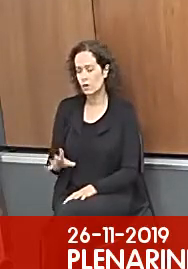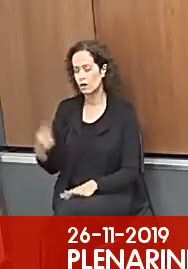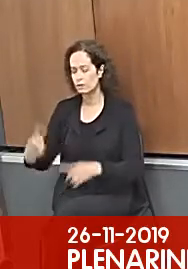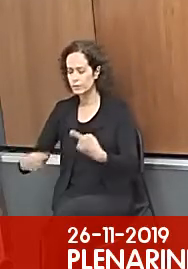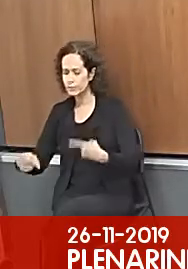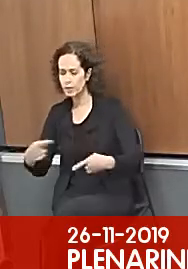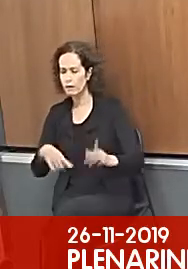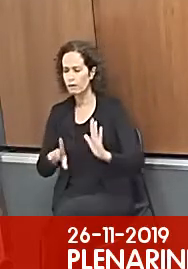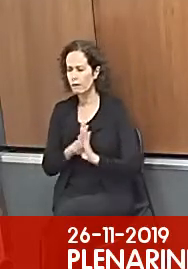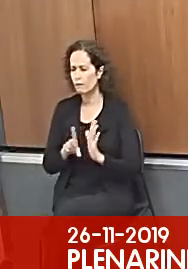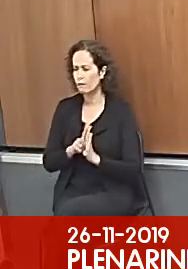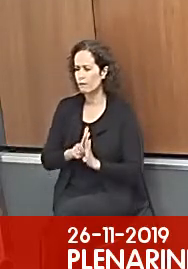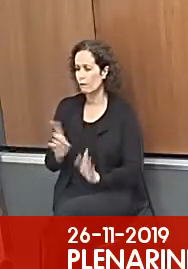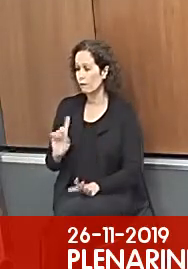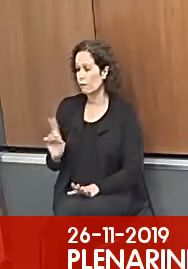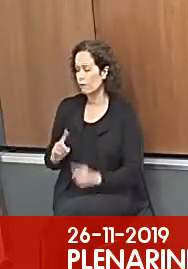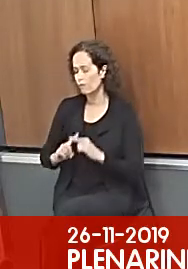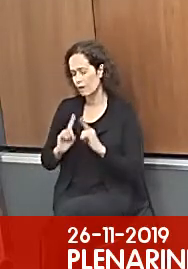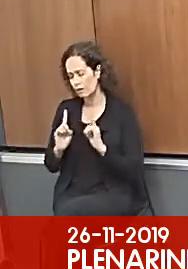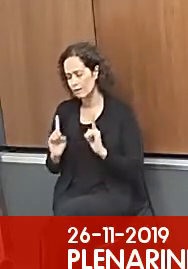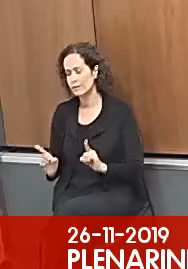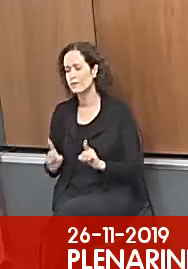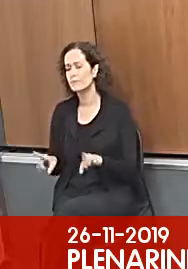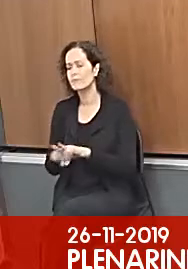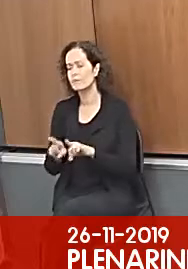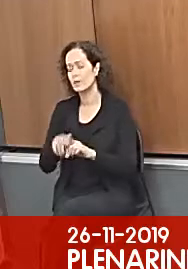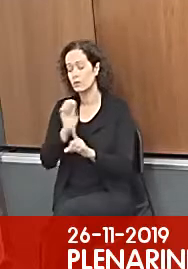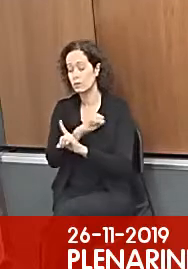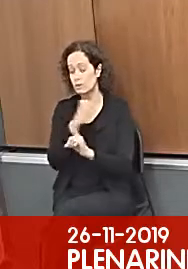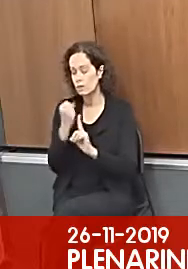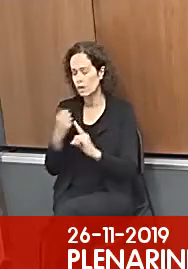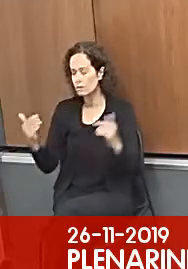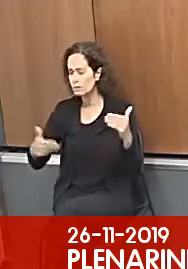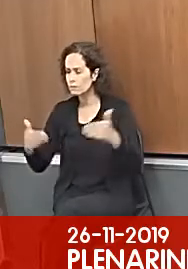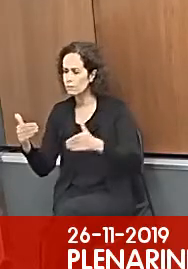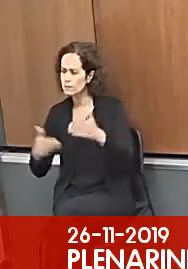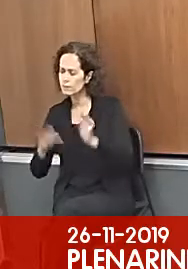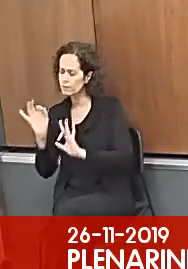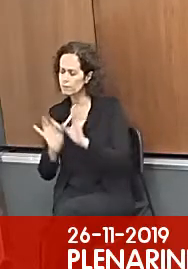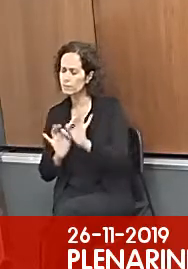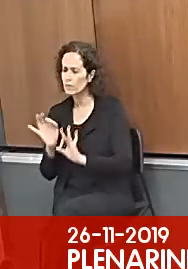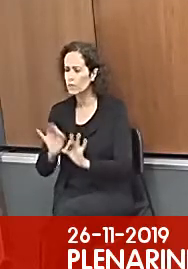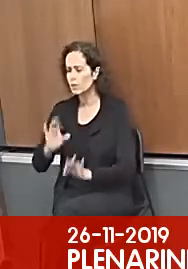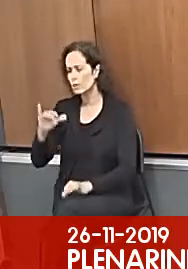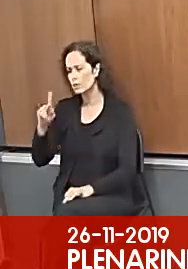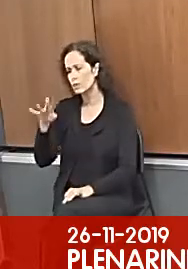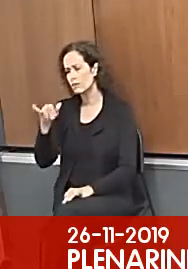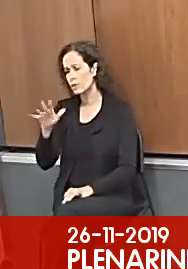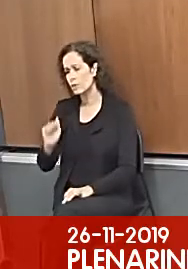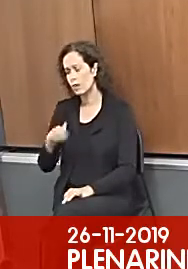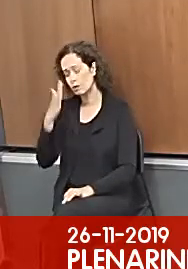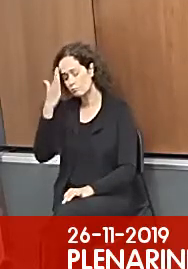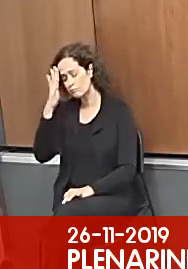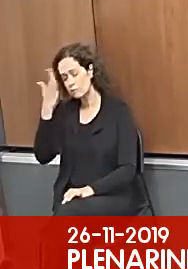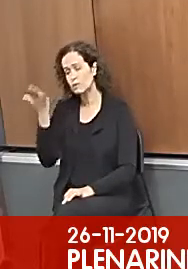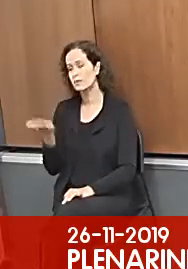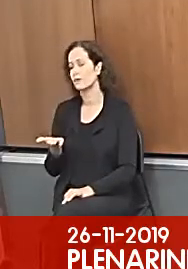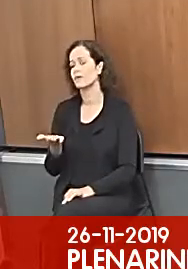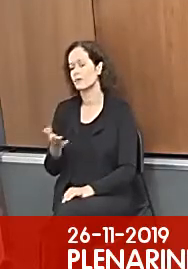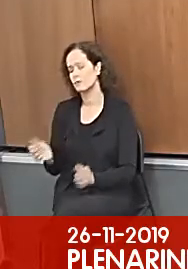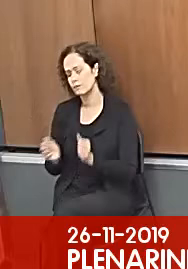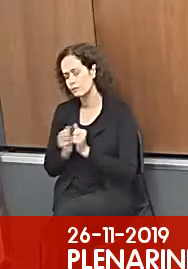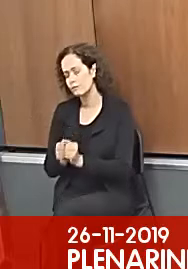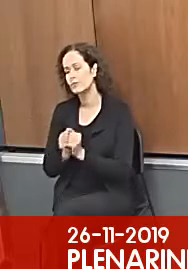políticas públicas, nós temos que também trazer a sociedade civil organizada para que ela entenda e faça